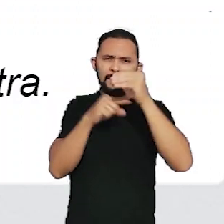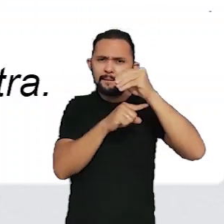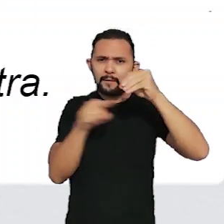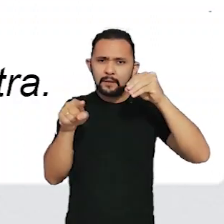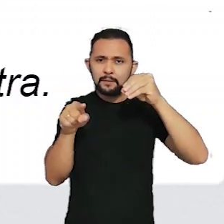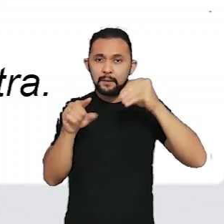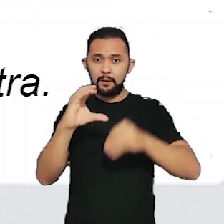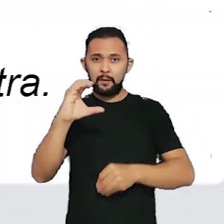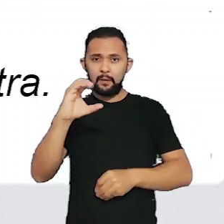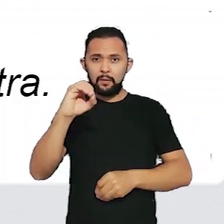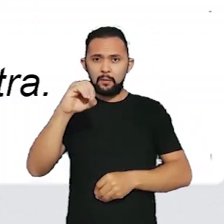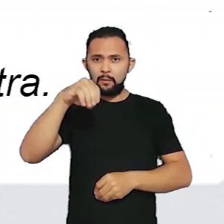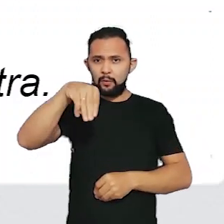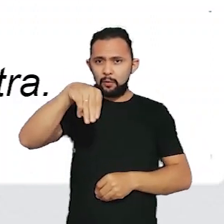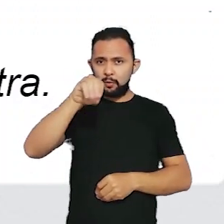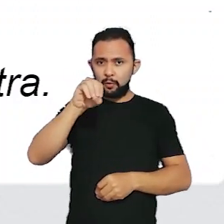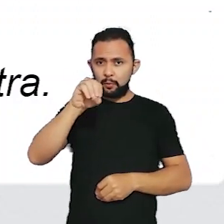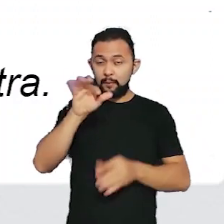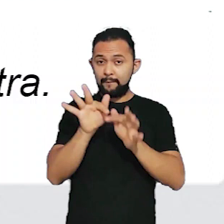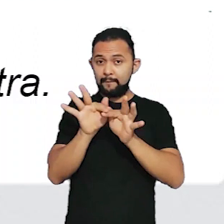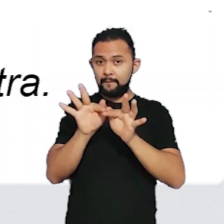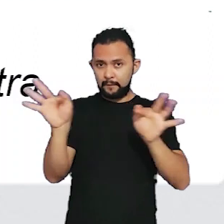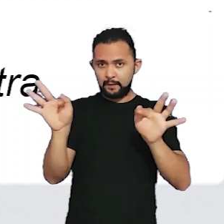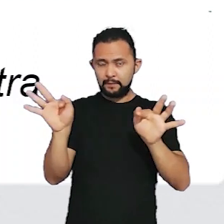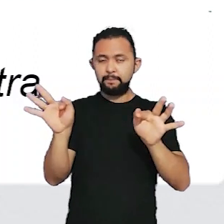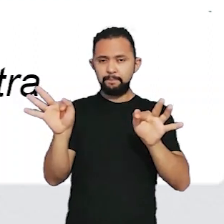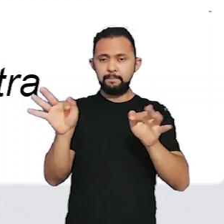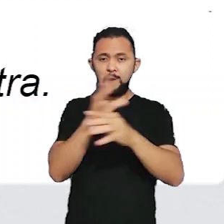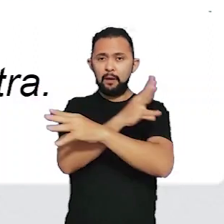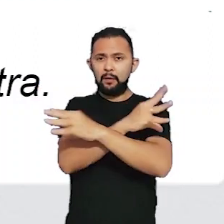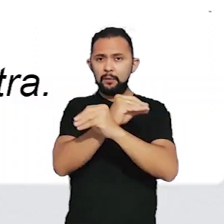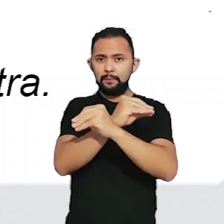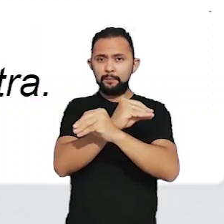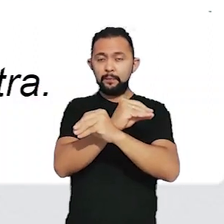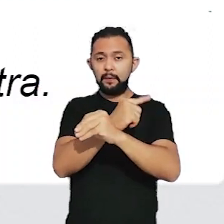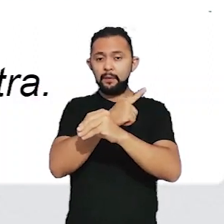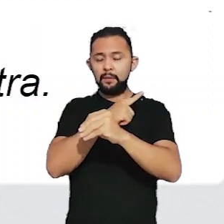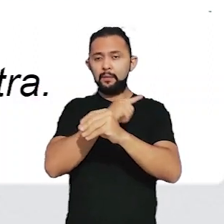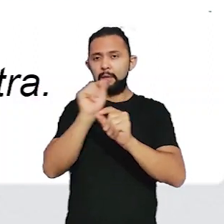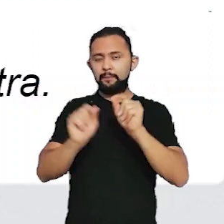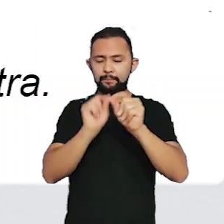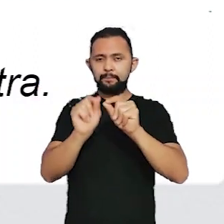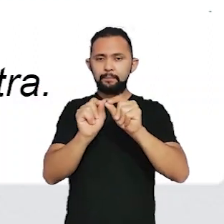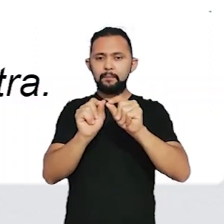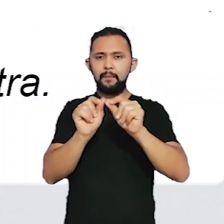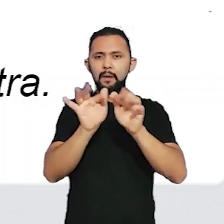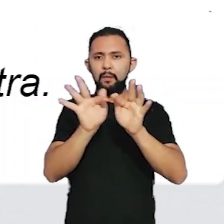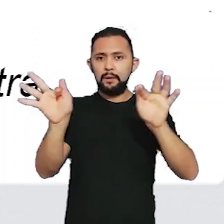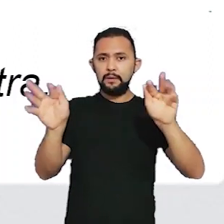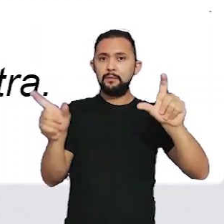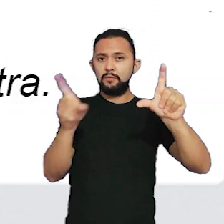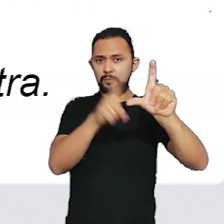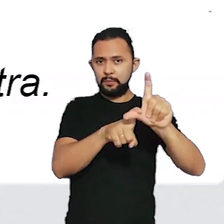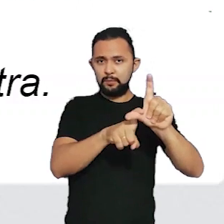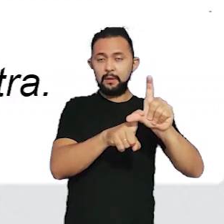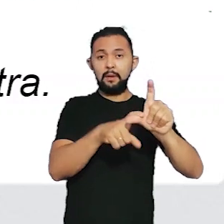como. Toda oração que aparece com o conectivo eu vou chamar de oração subordinada. E a que não tem conectivo